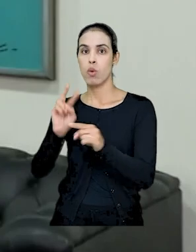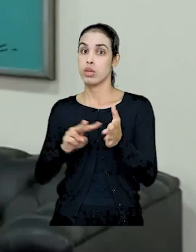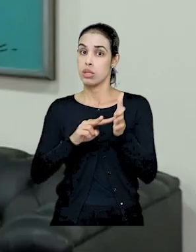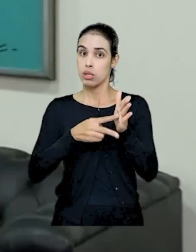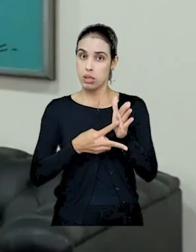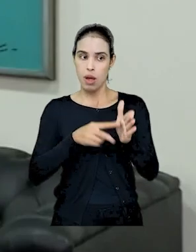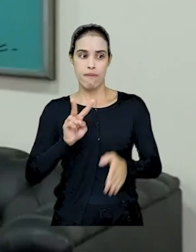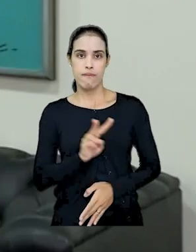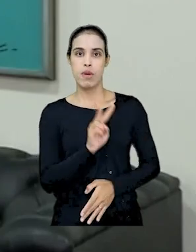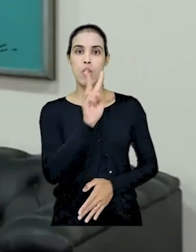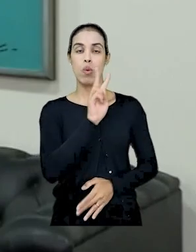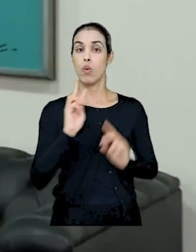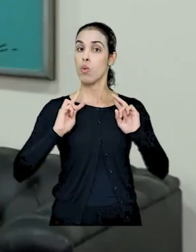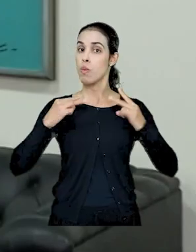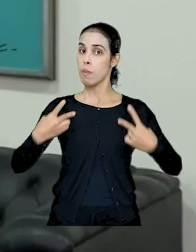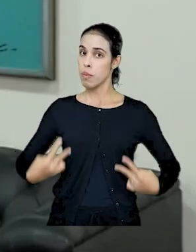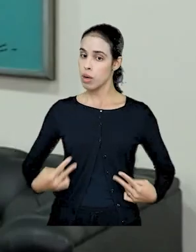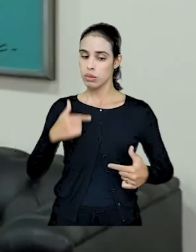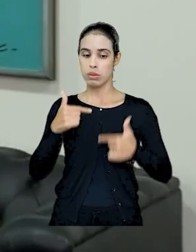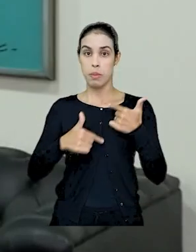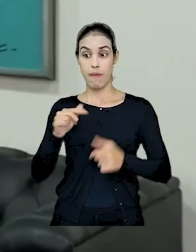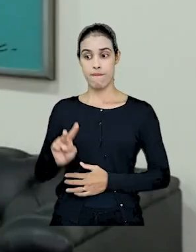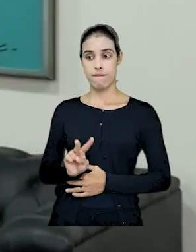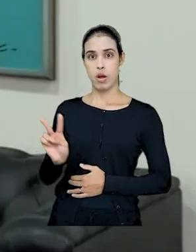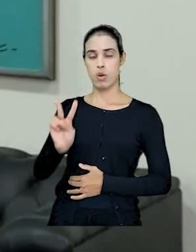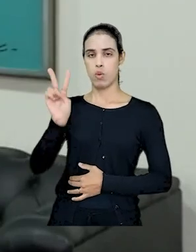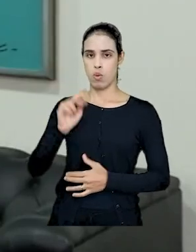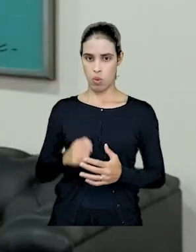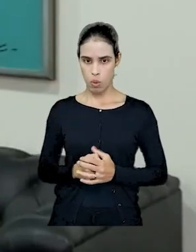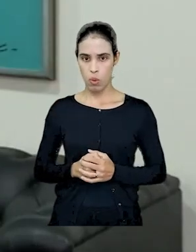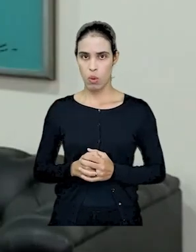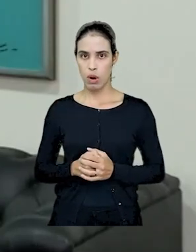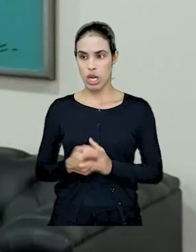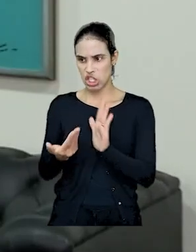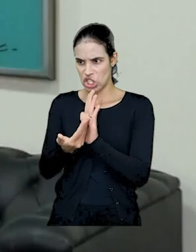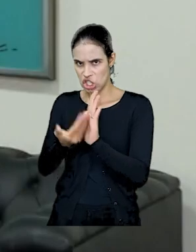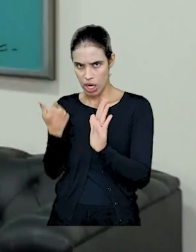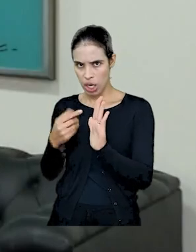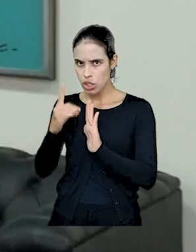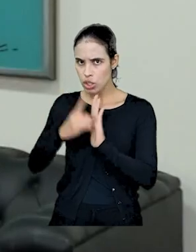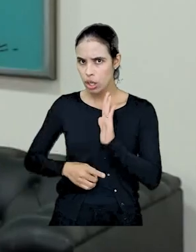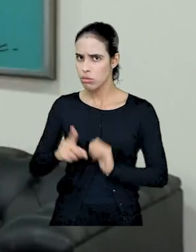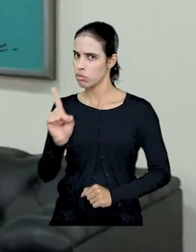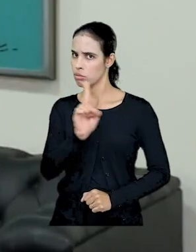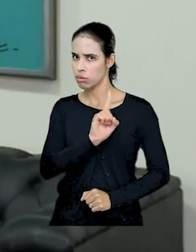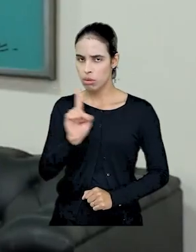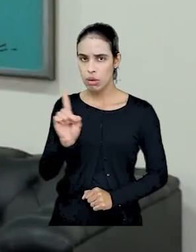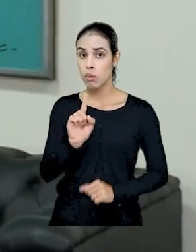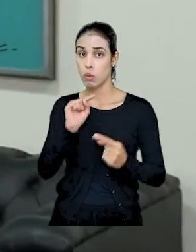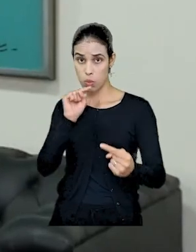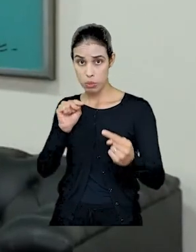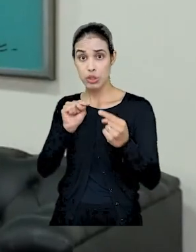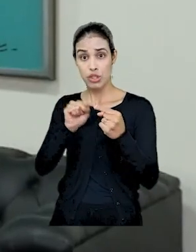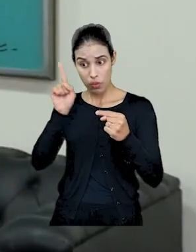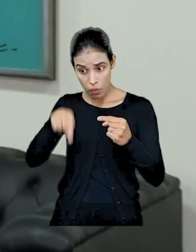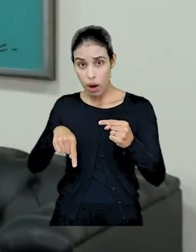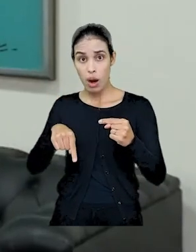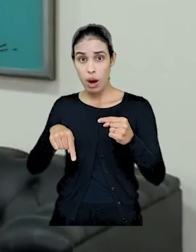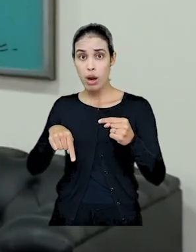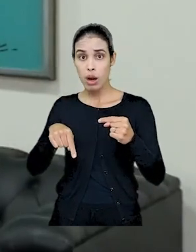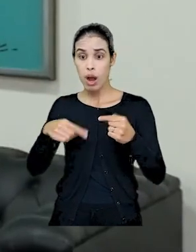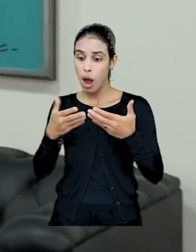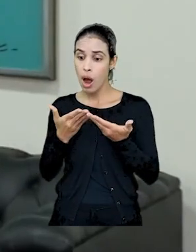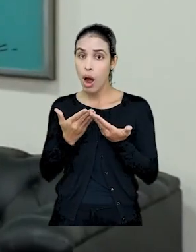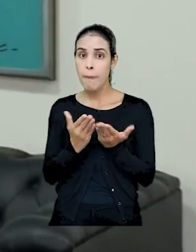valorização do trabalho humano a ideia não é precarizar nenhum direito na verdade é você otimizar e